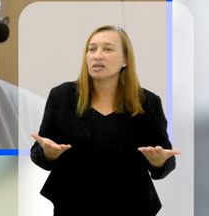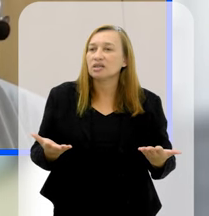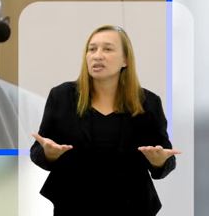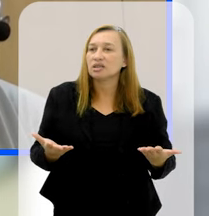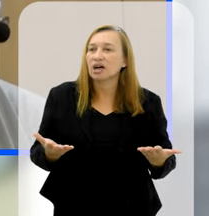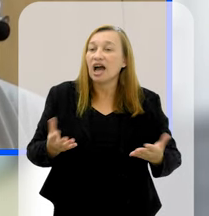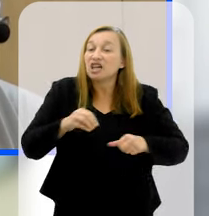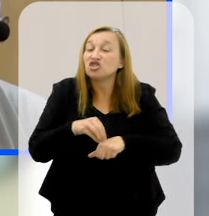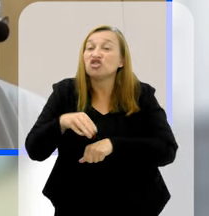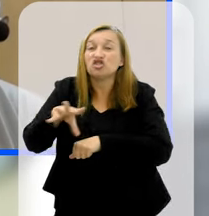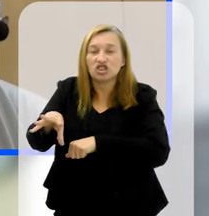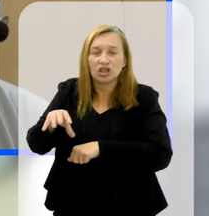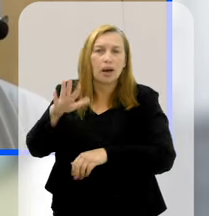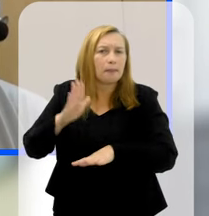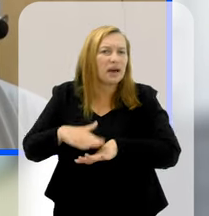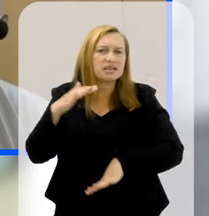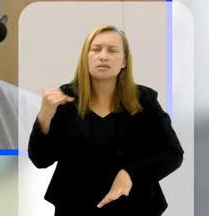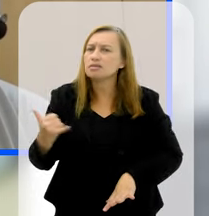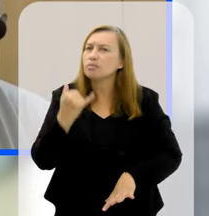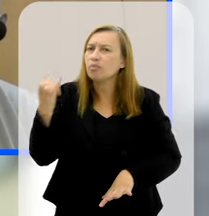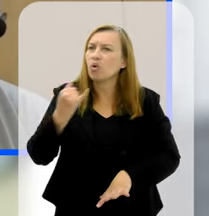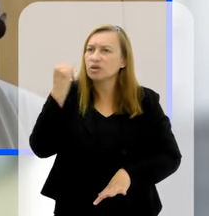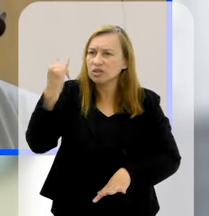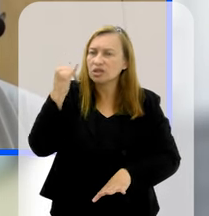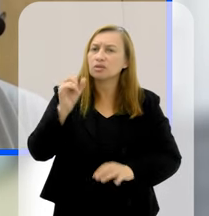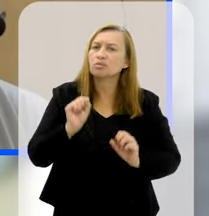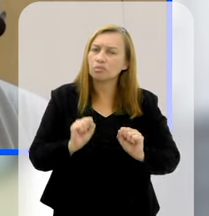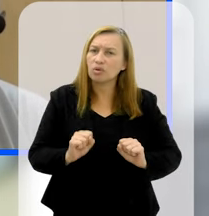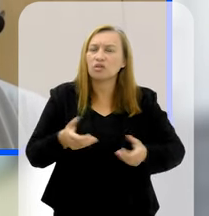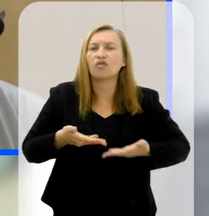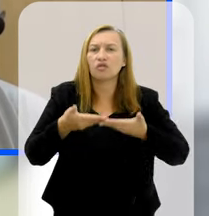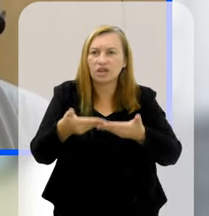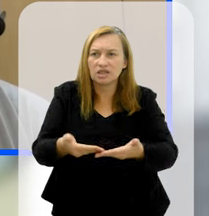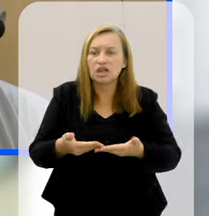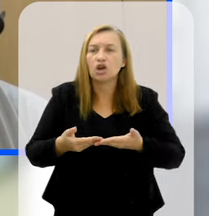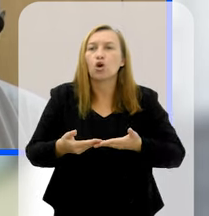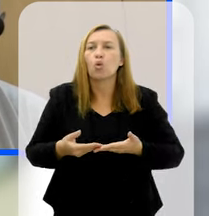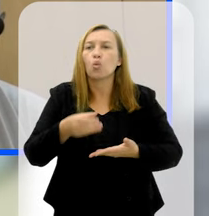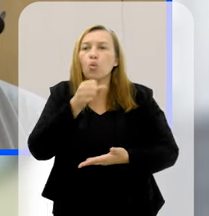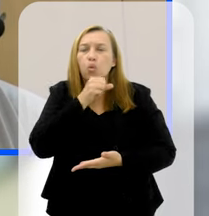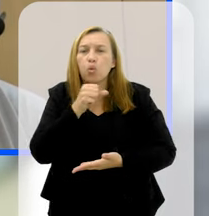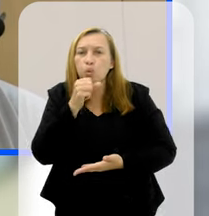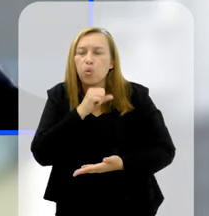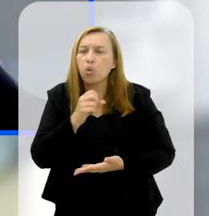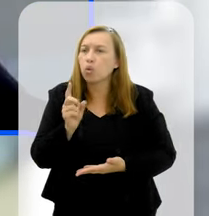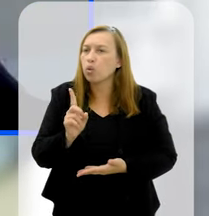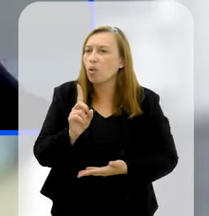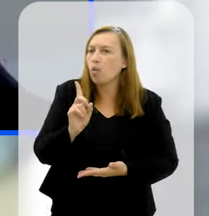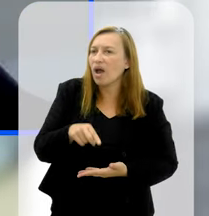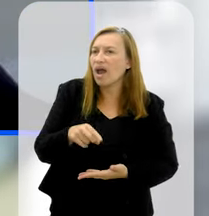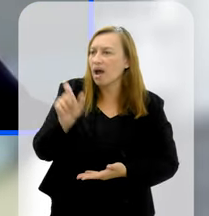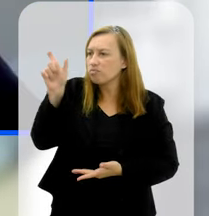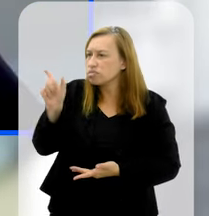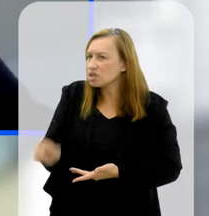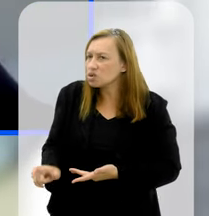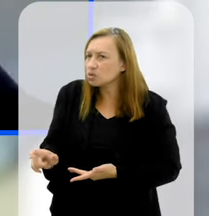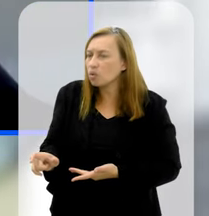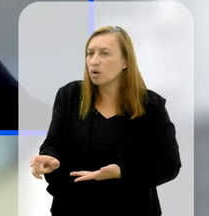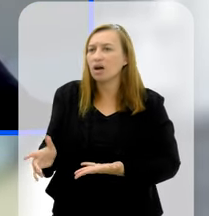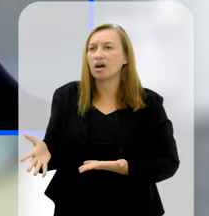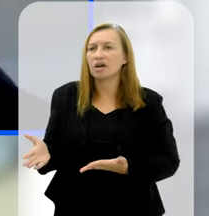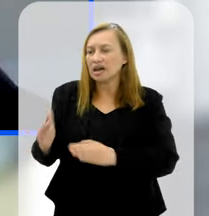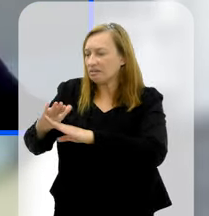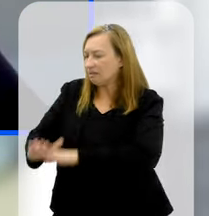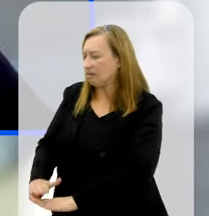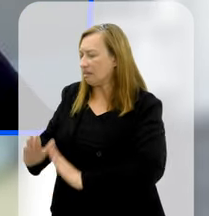seja a dica, né, mais importante que eu posso oferecer, né? O idoso não é aquela pessoa